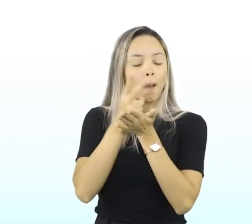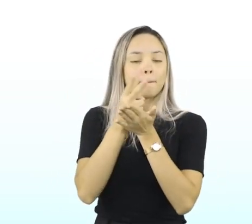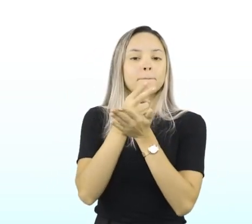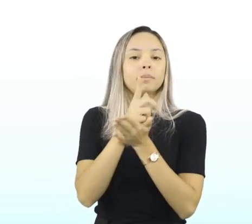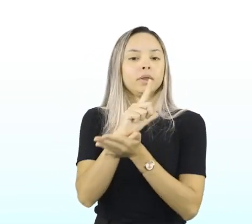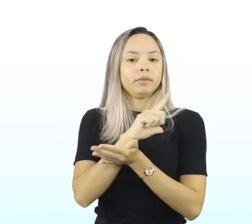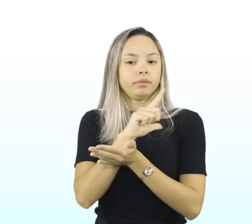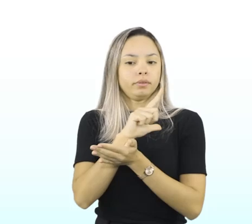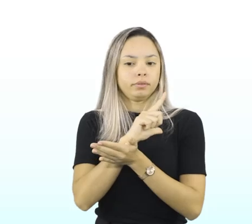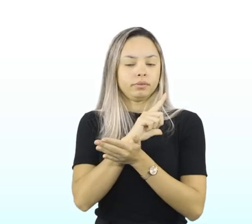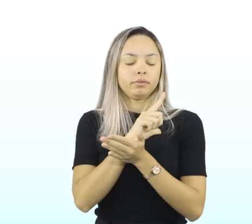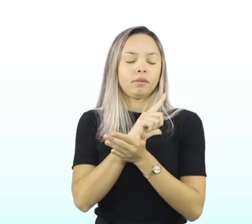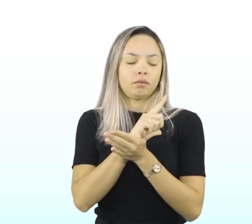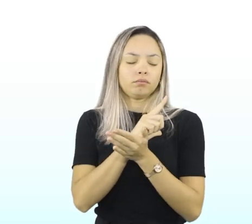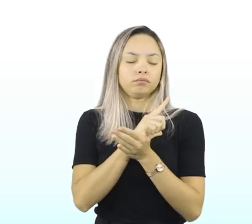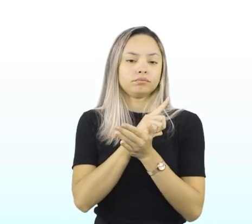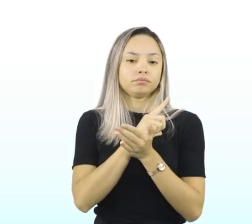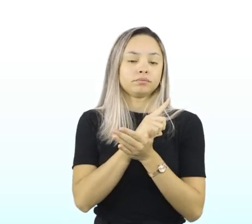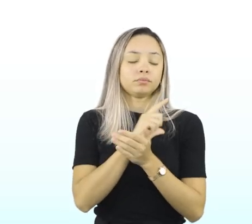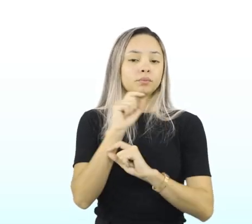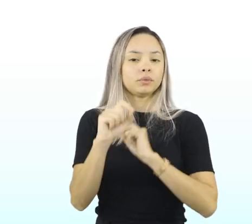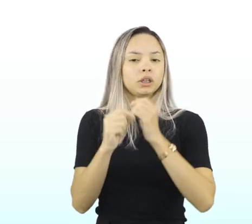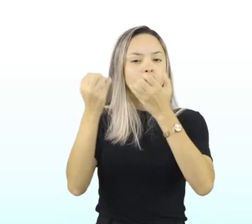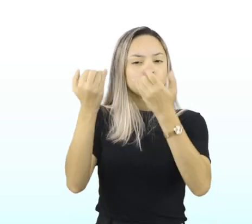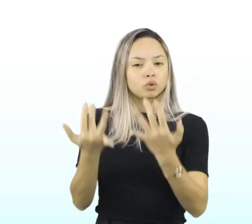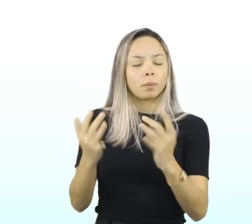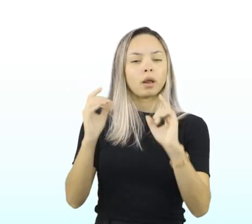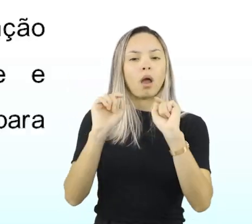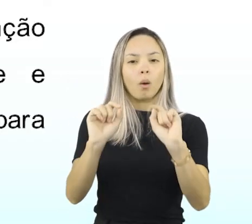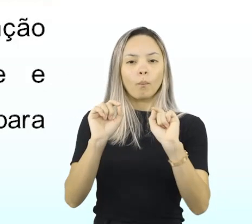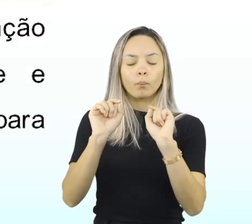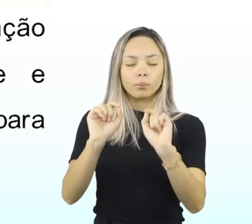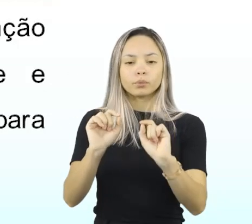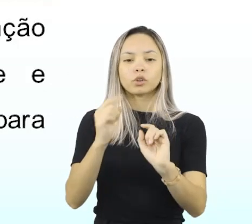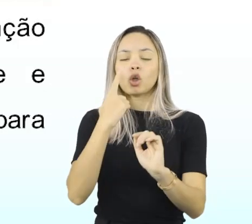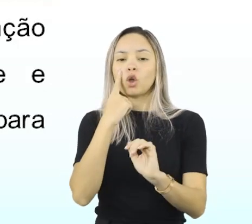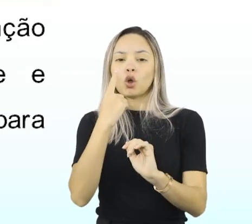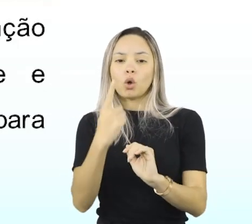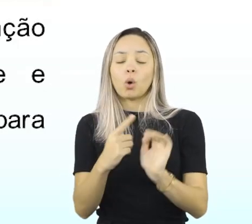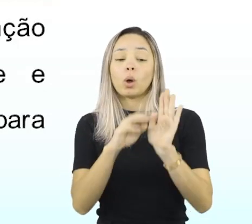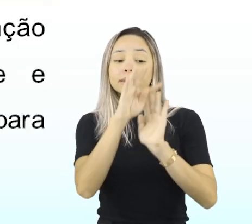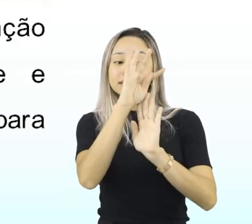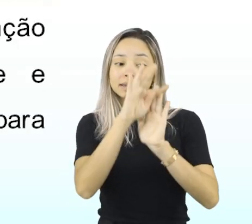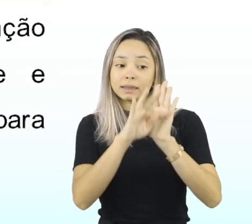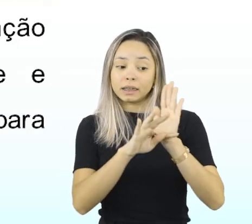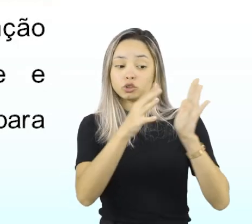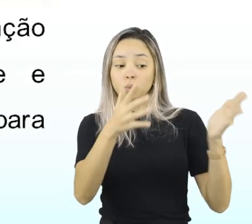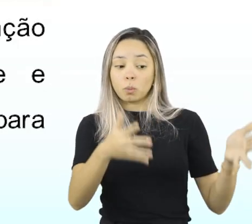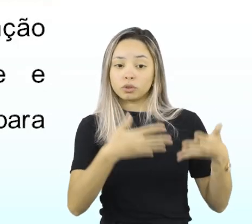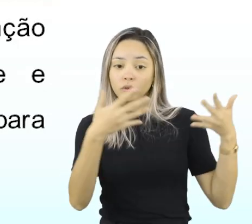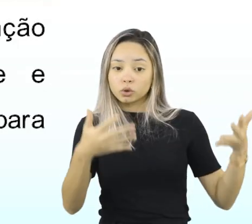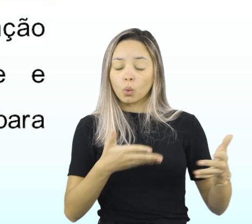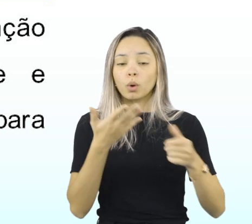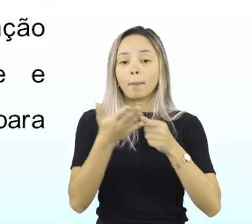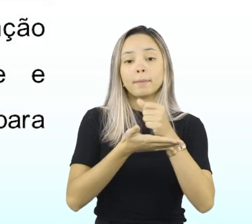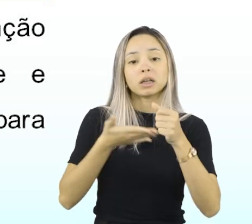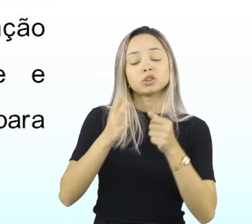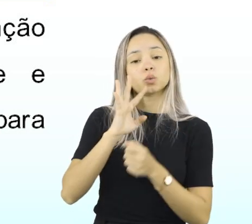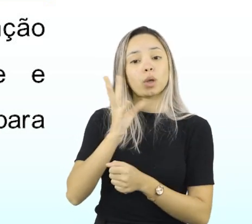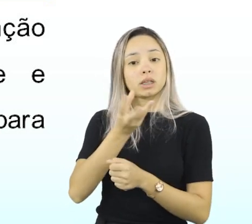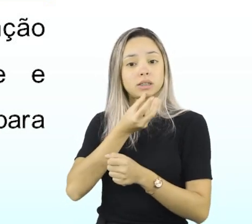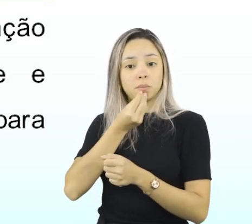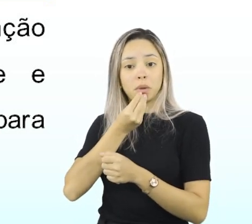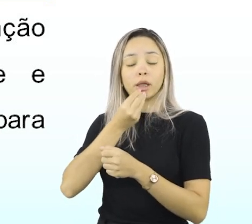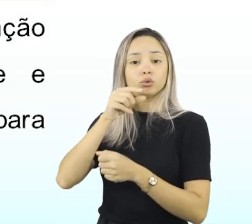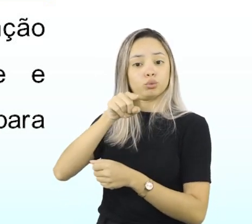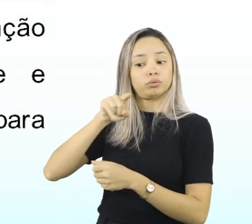as edições aí do Enem. Ele diz assim, ó, a partir da leitura dos textos motivadores e com base nos